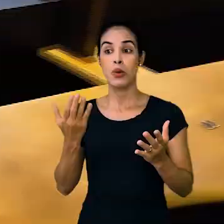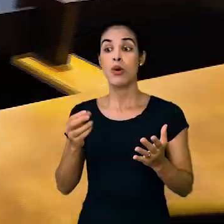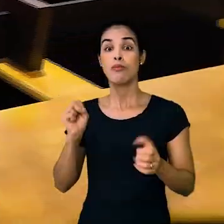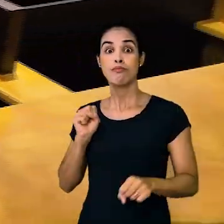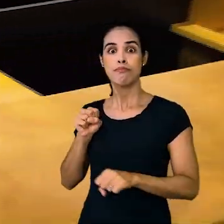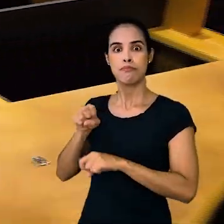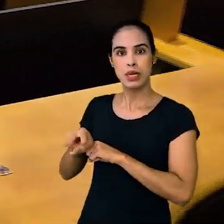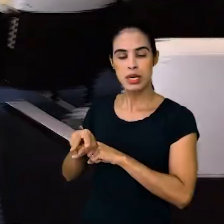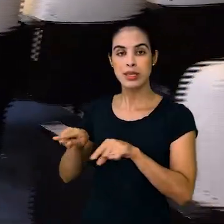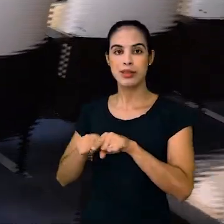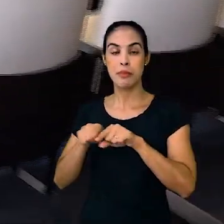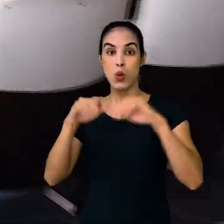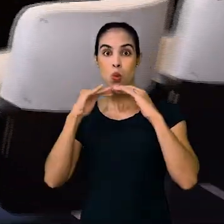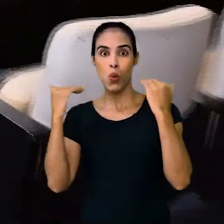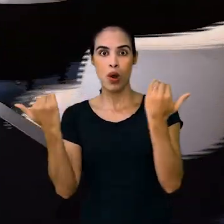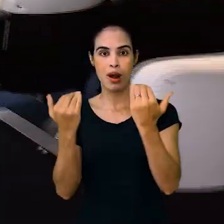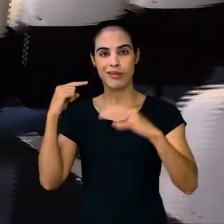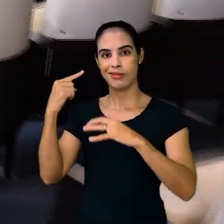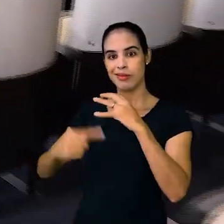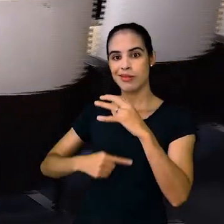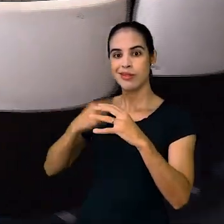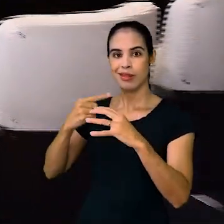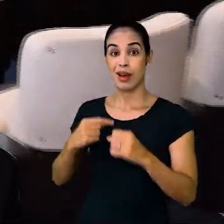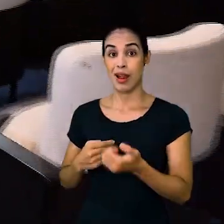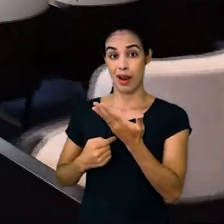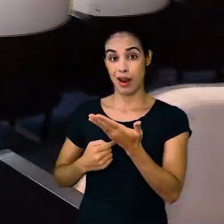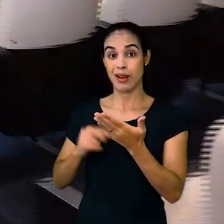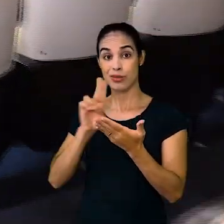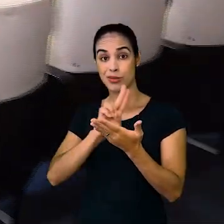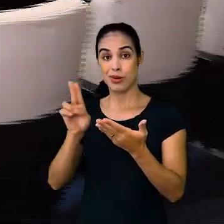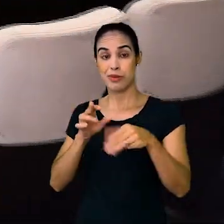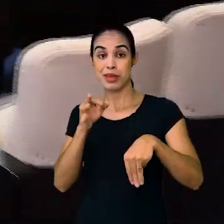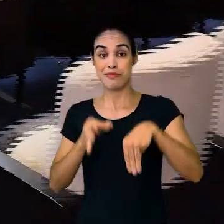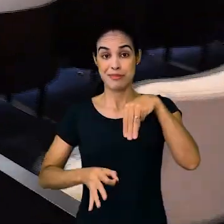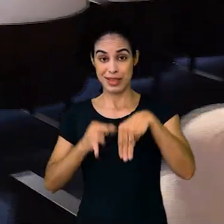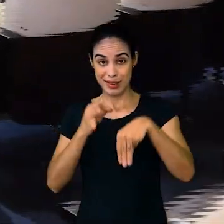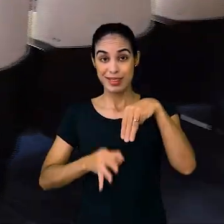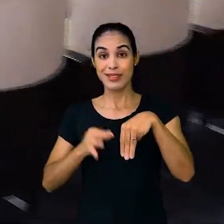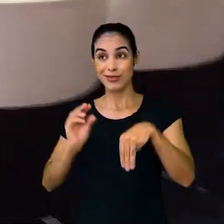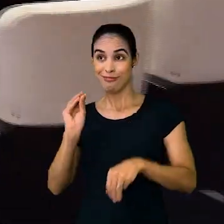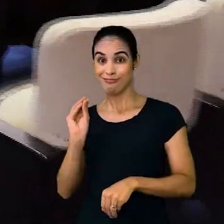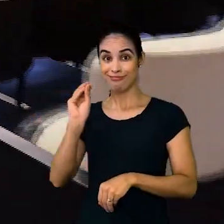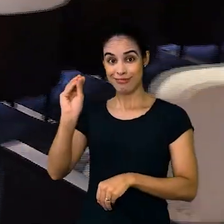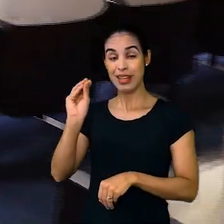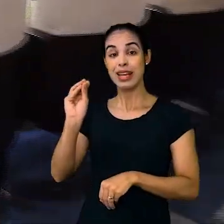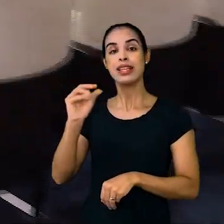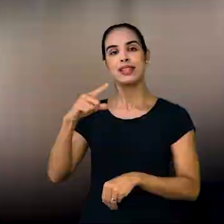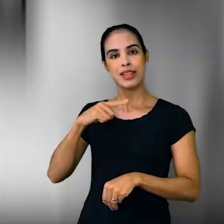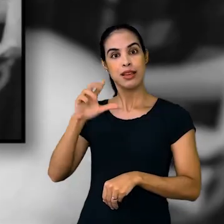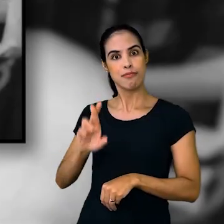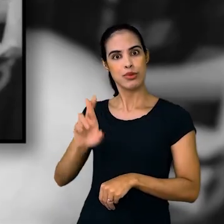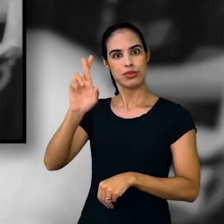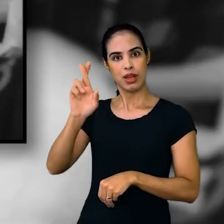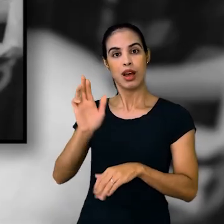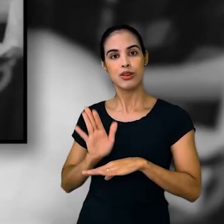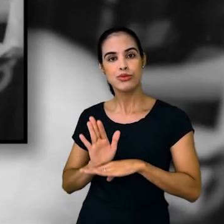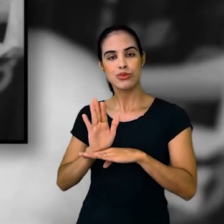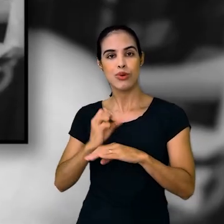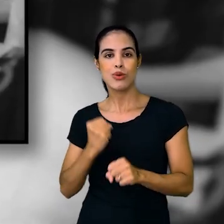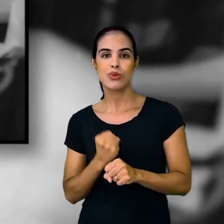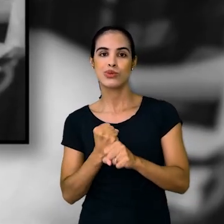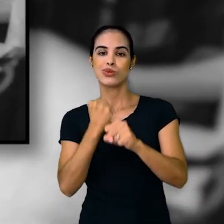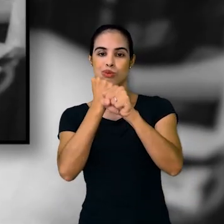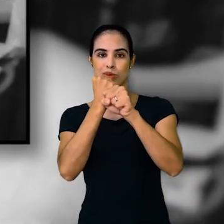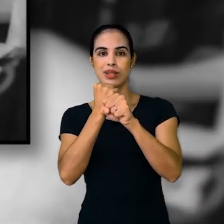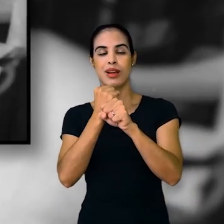congressos internacionais. Esta sala recebe o nome de ministro Arnaldo Susequinde. Exatamente, um dos juristas que ajudaram a construir